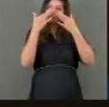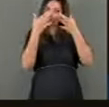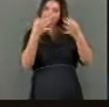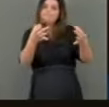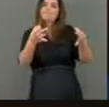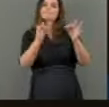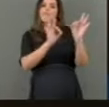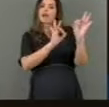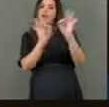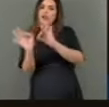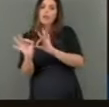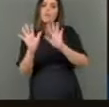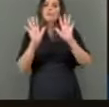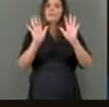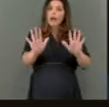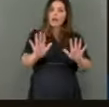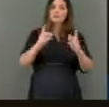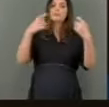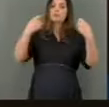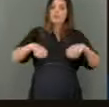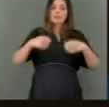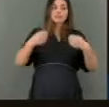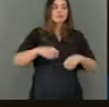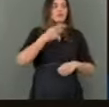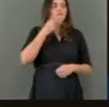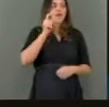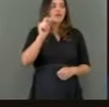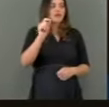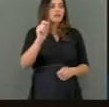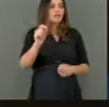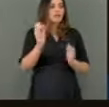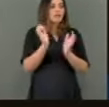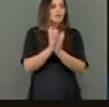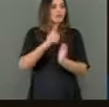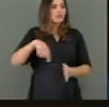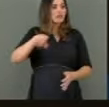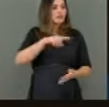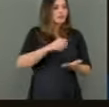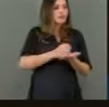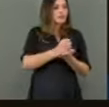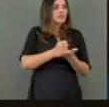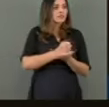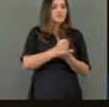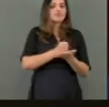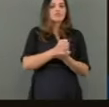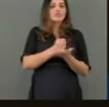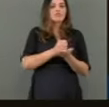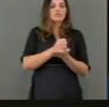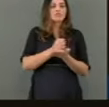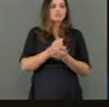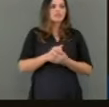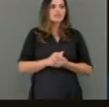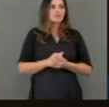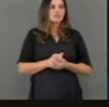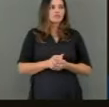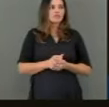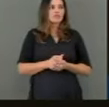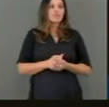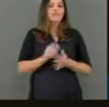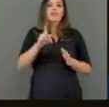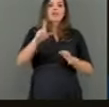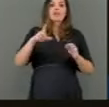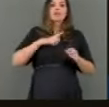isso. Agora, eu tenho que colocar pontos relevantes, por favor. Como psicóloga, como